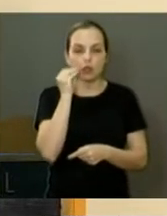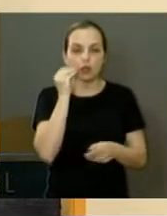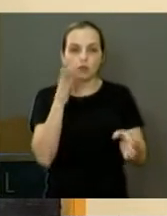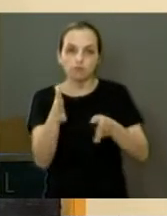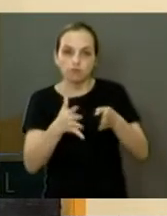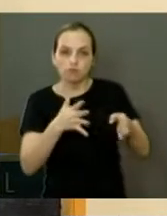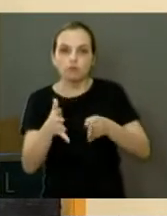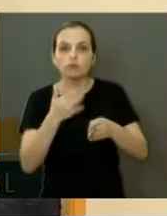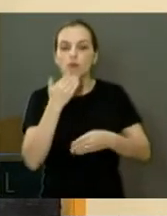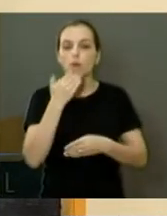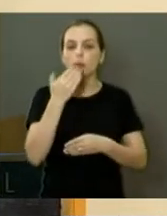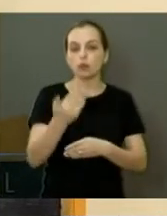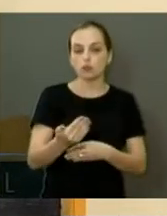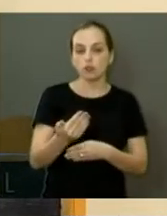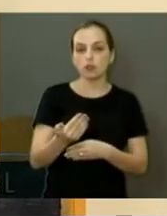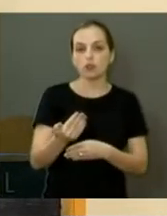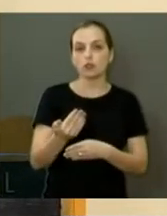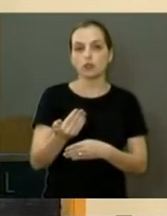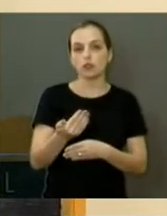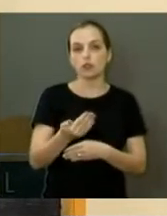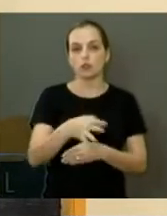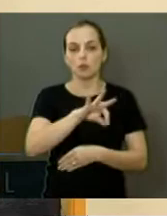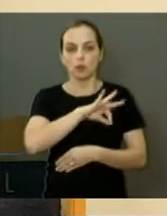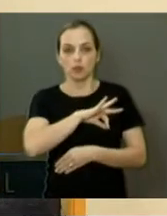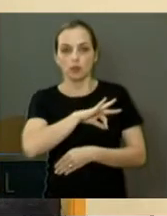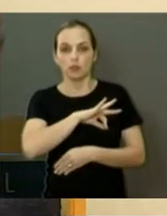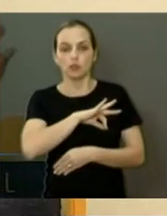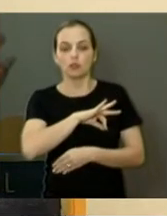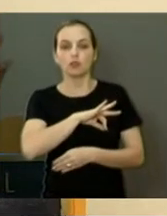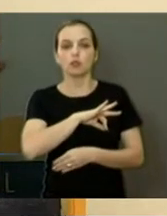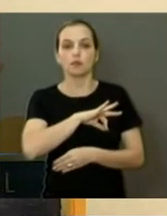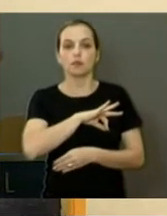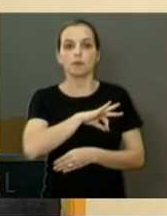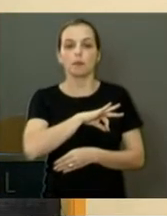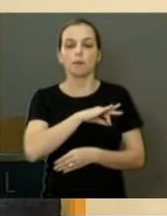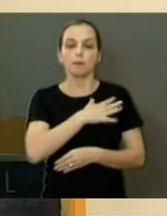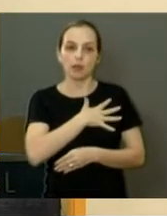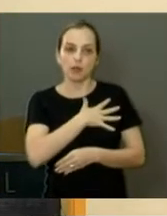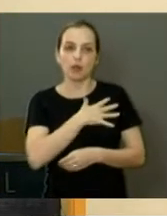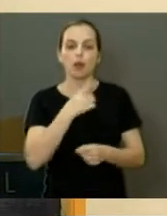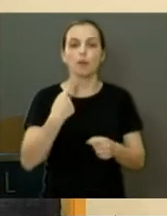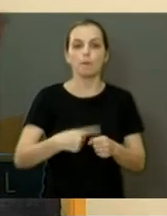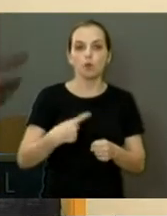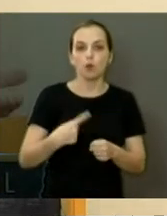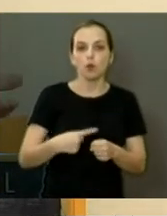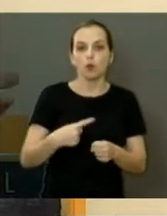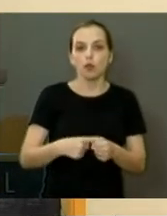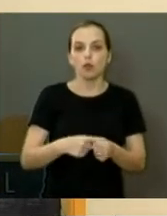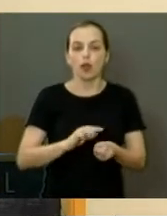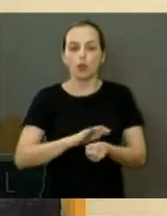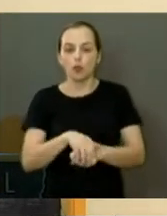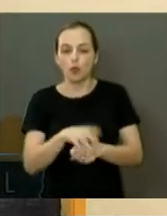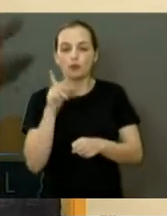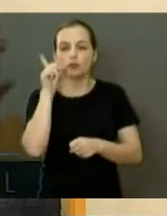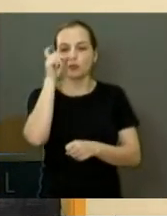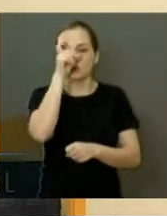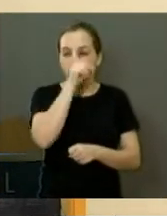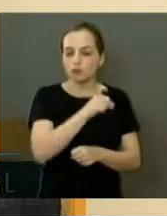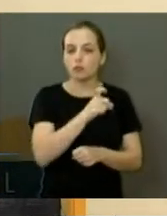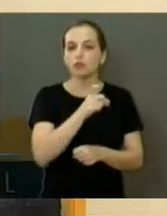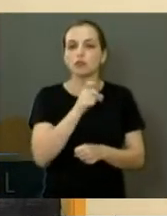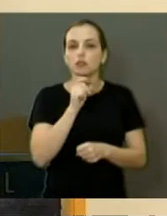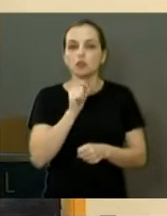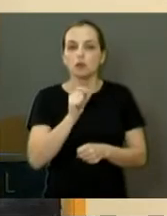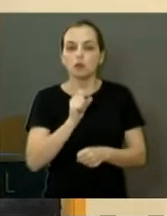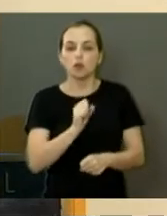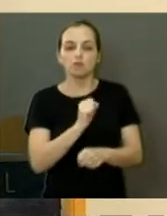tentar viabilizar um pedido à Polícia Militar, porque à noite é difícil, a nossa Guarda GM não tem arma letal para ficar lá se